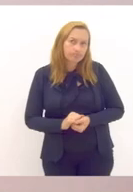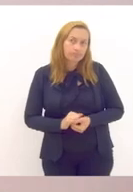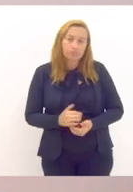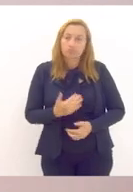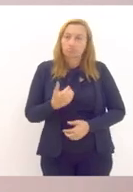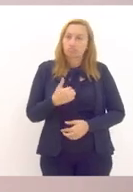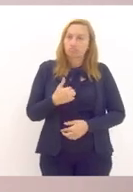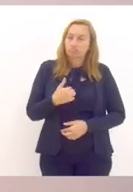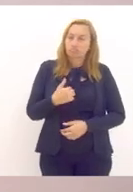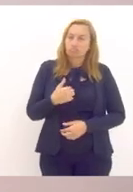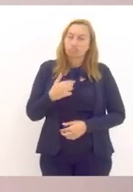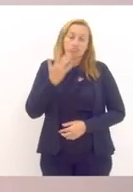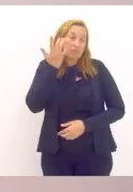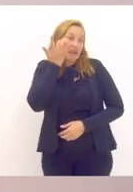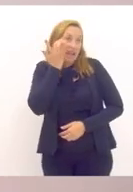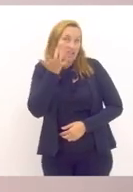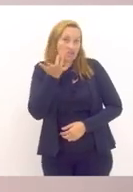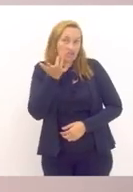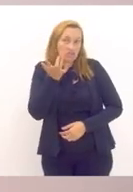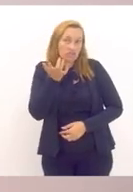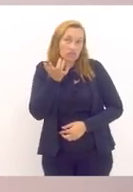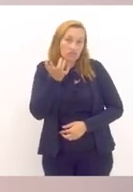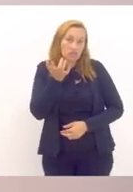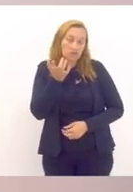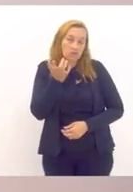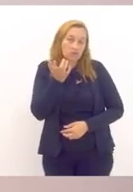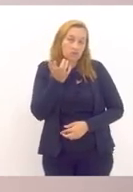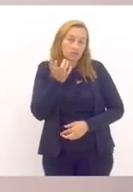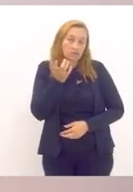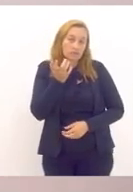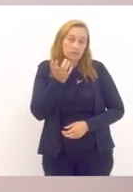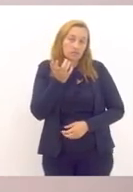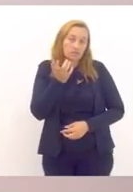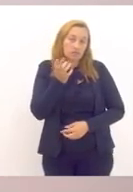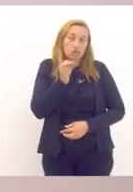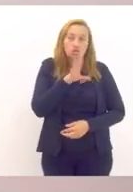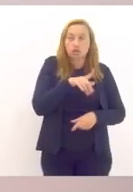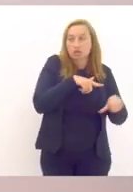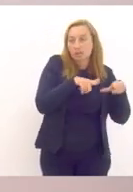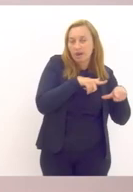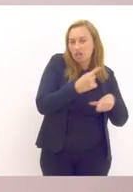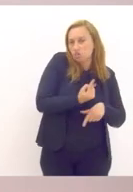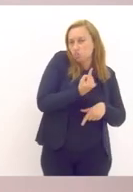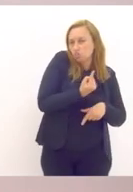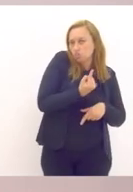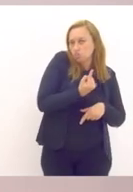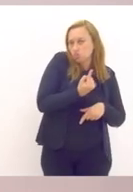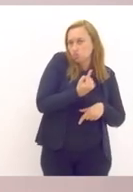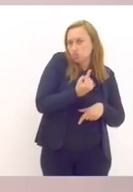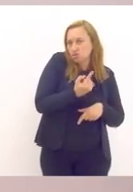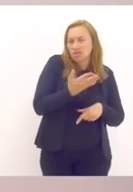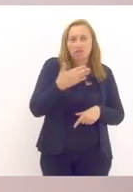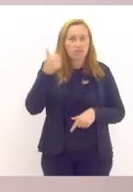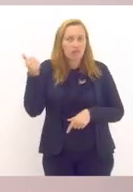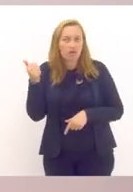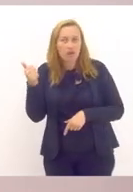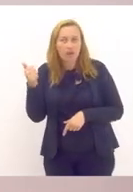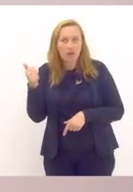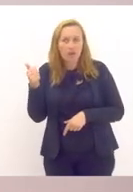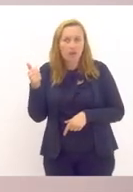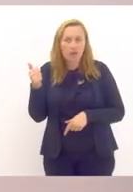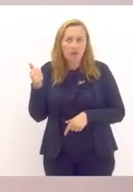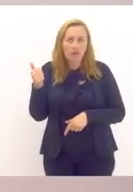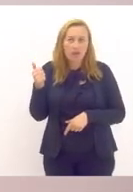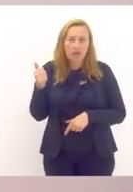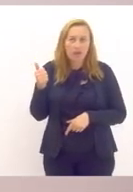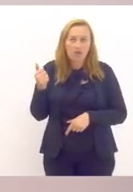Eu, pelo menos, não sou daqueles que acham que você só trabalha em um. Ou seja, tem que melhorar a receita, desenvolvimento,